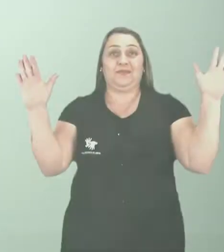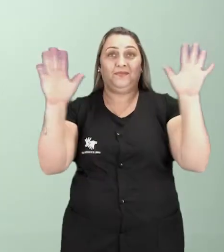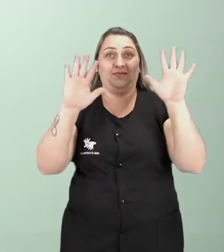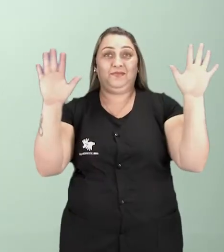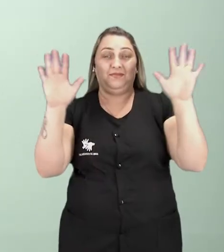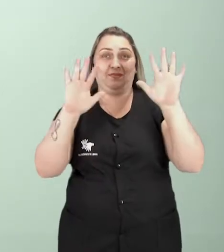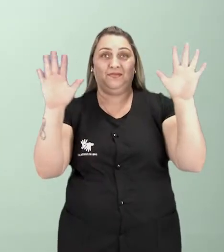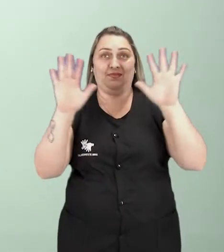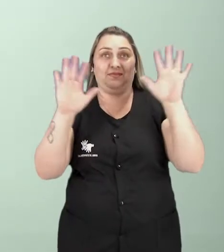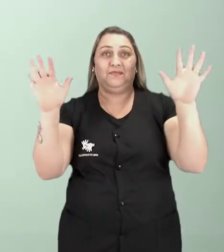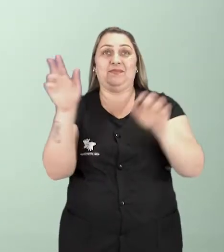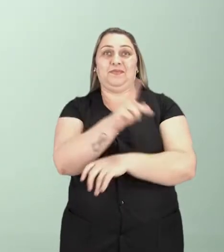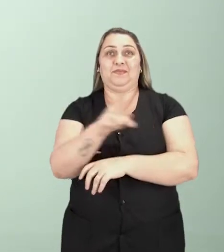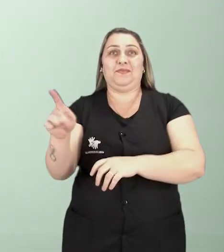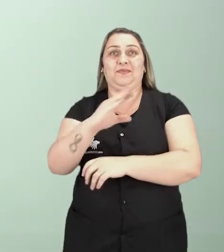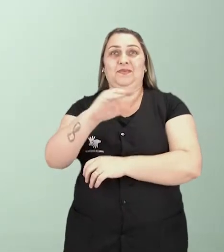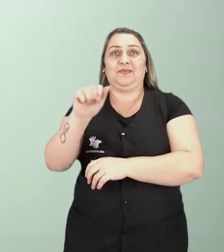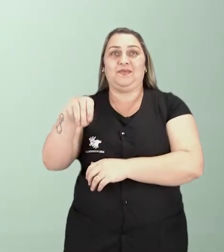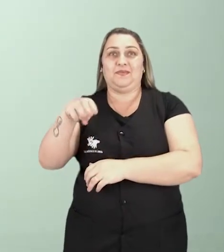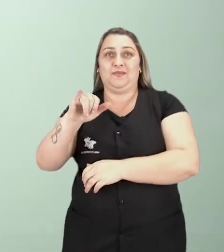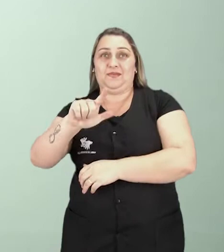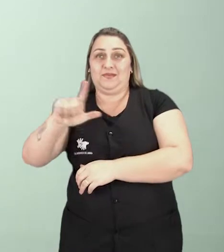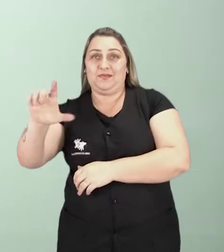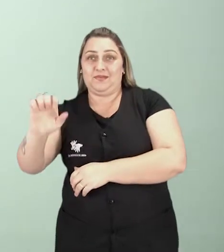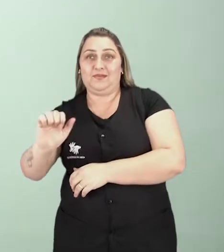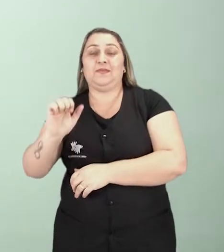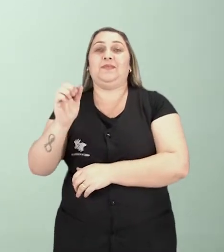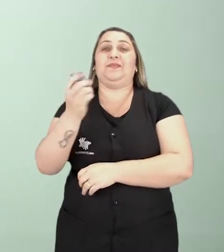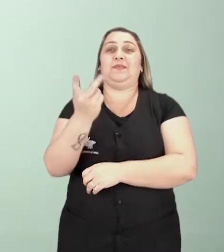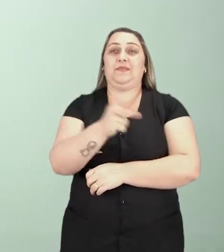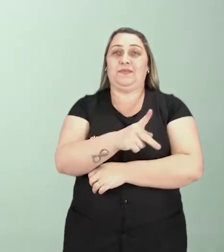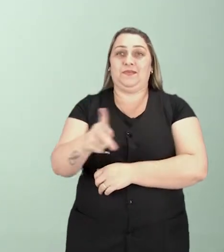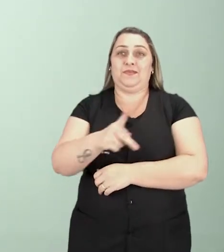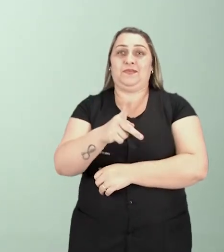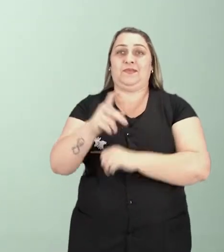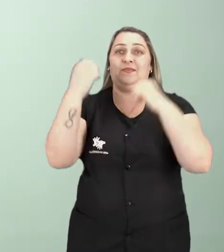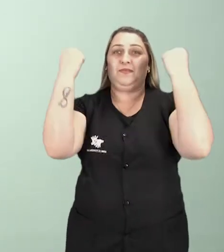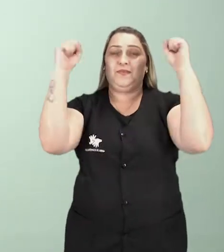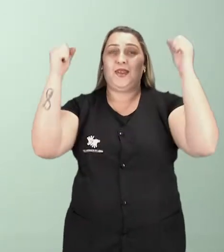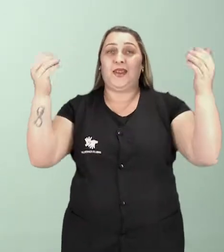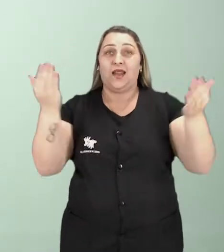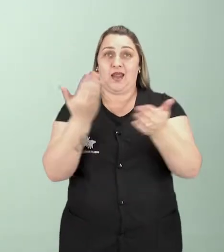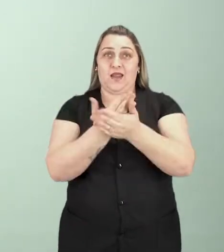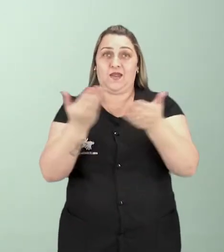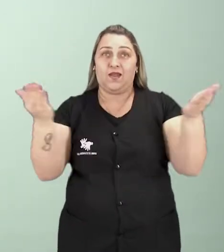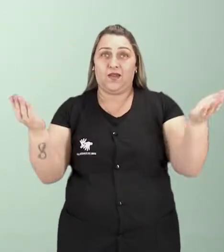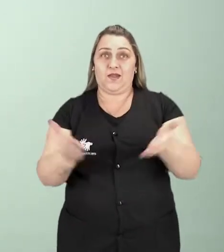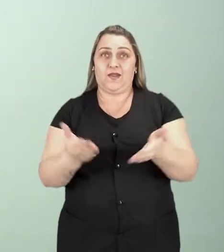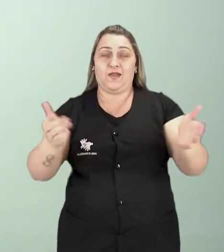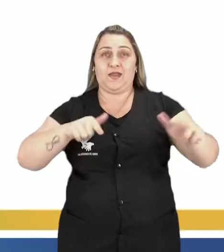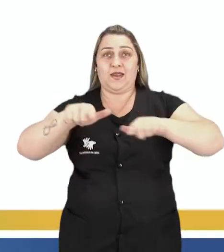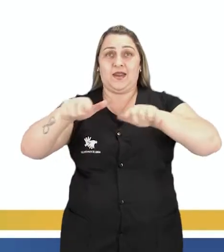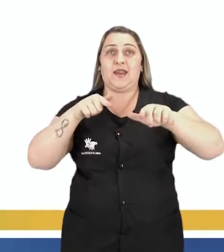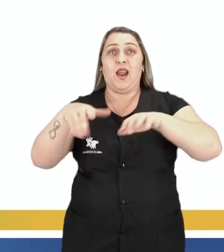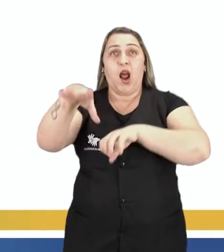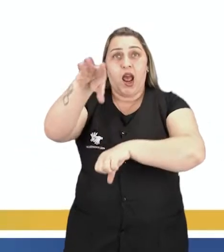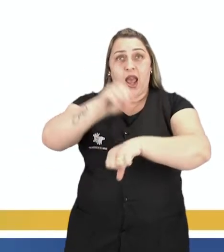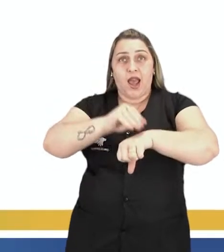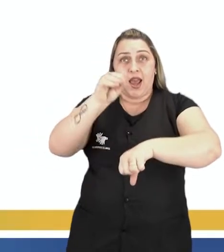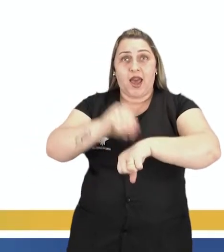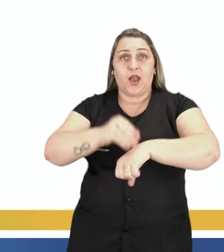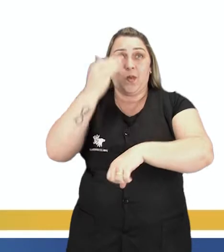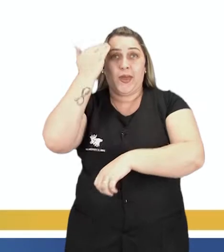Olá, pessoal. Eu sou a professora Camille, sou professora de Educação Física. Na nossa aula de hoje, nós vamos trabalhar o reconhecimento